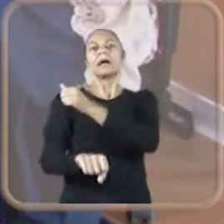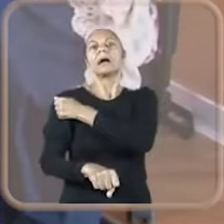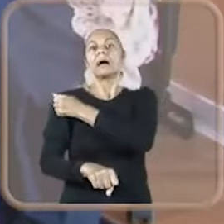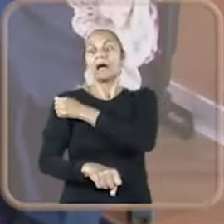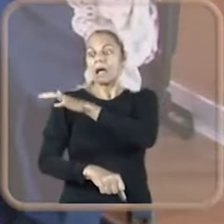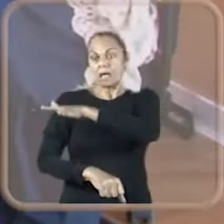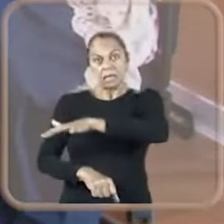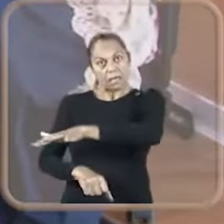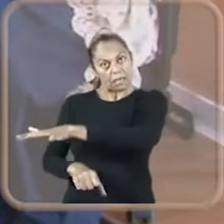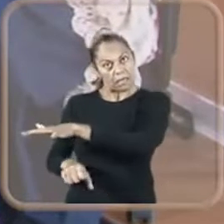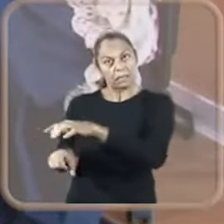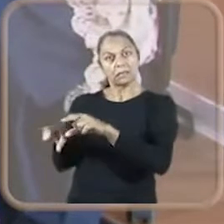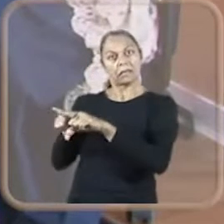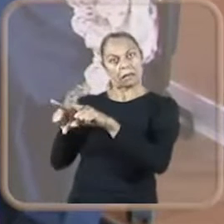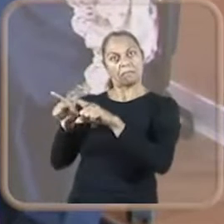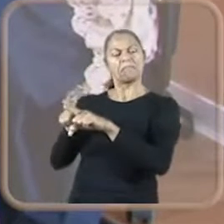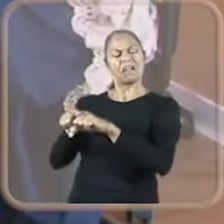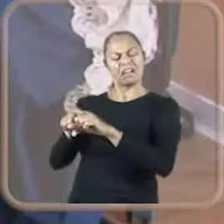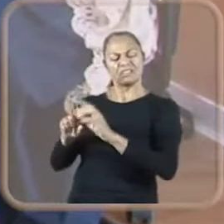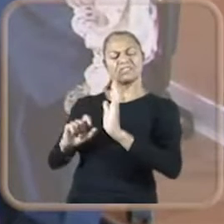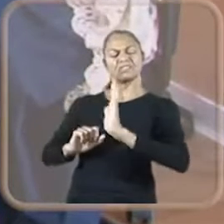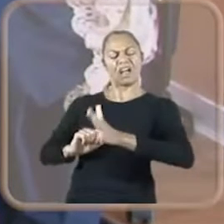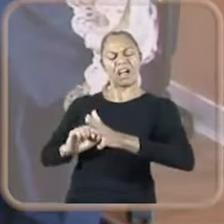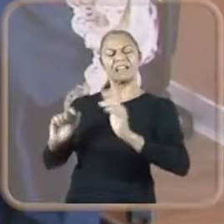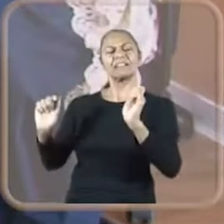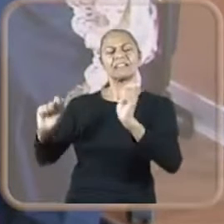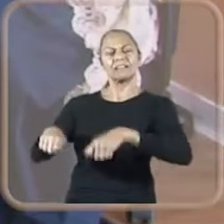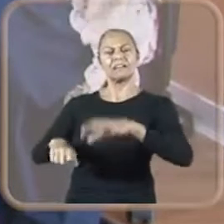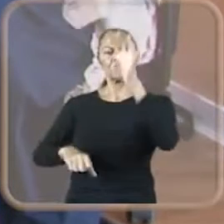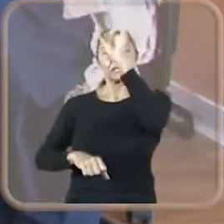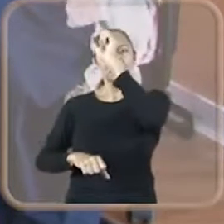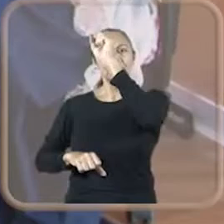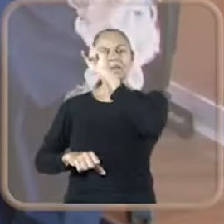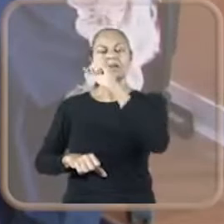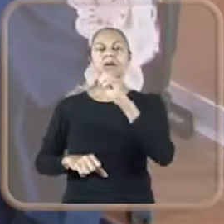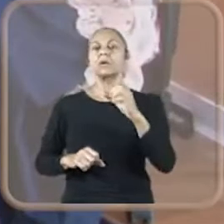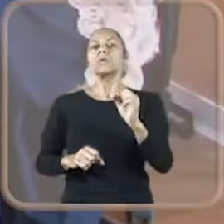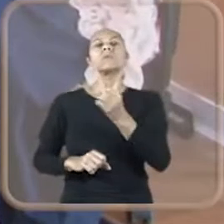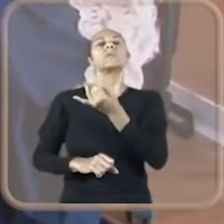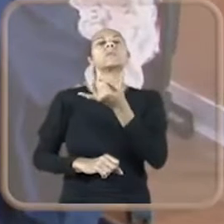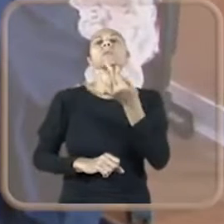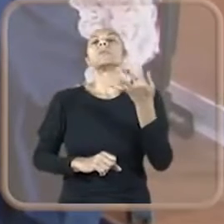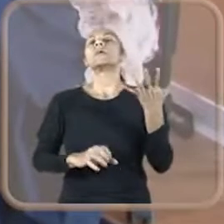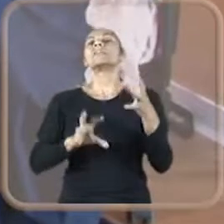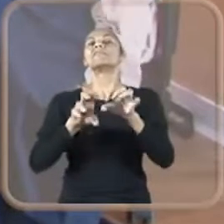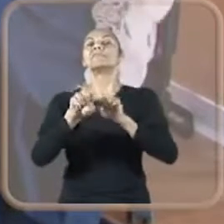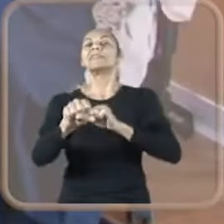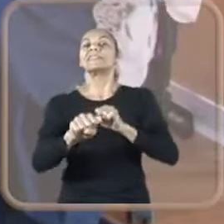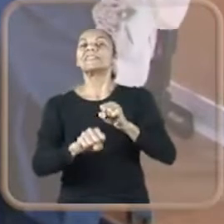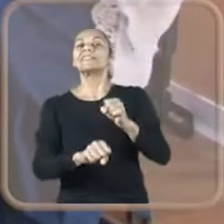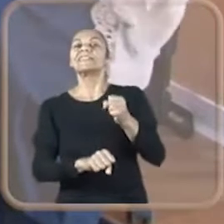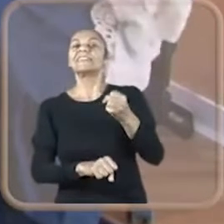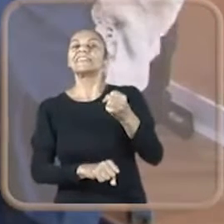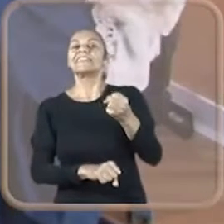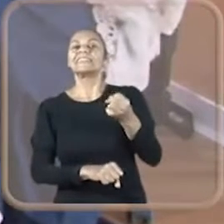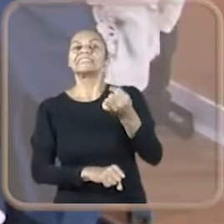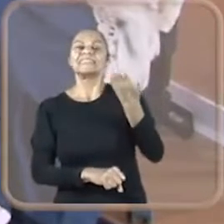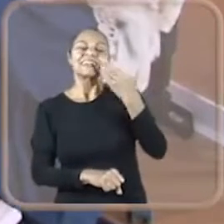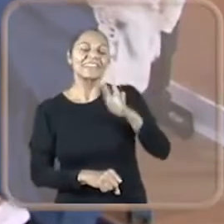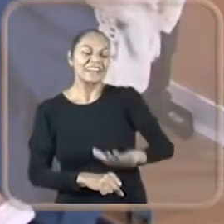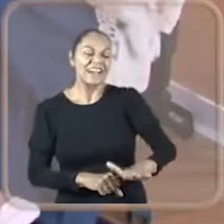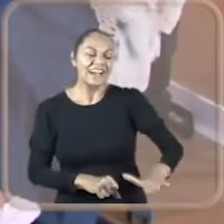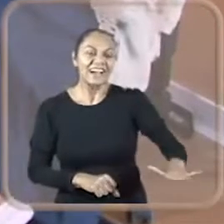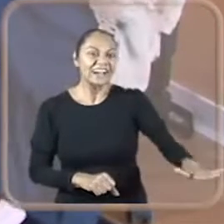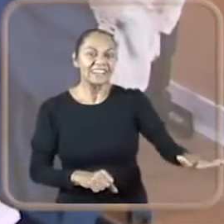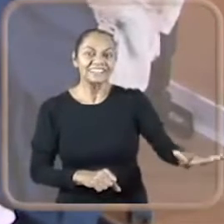adolescentes estão aptos a aprender. Eles estão aptos, né? Quantas formaturas nós fomos de meninos pequenininhos,